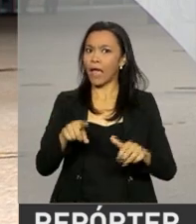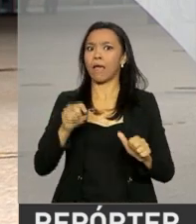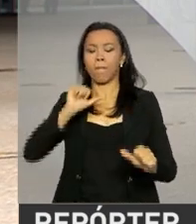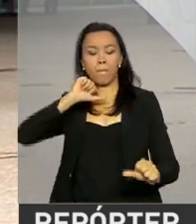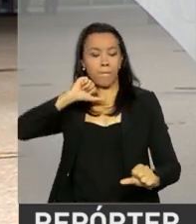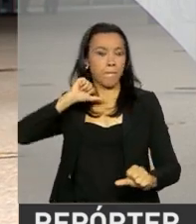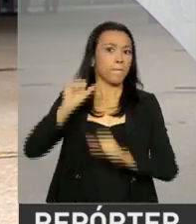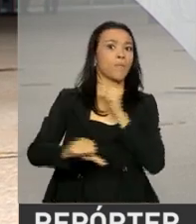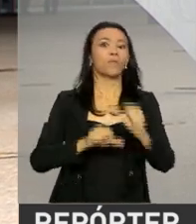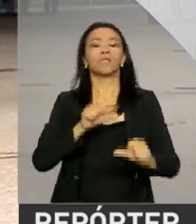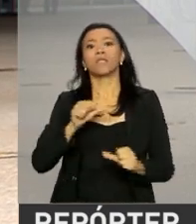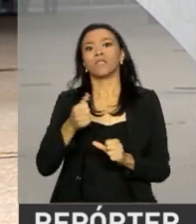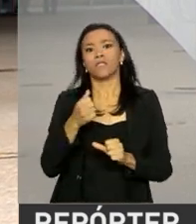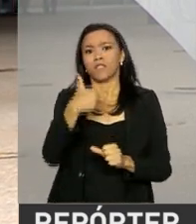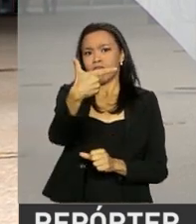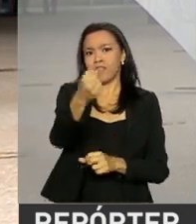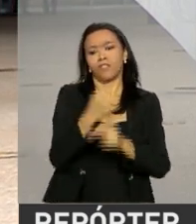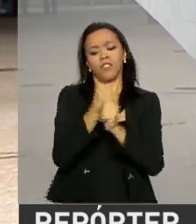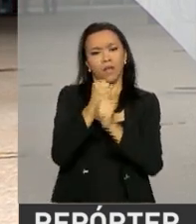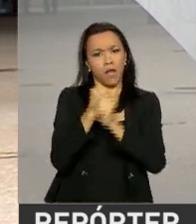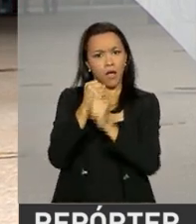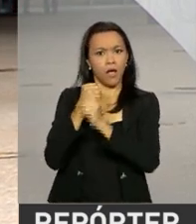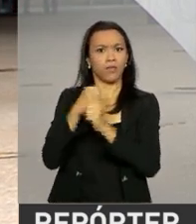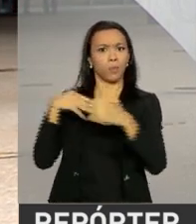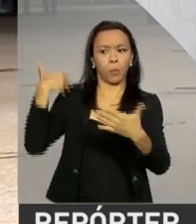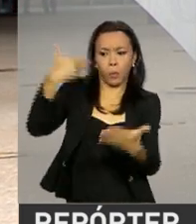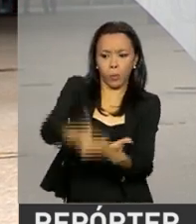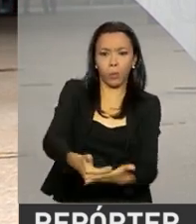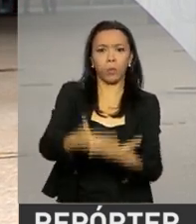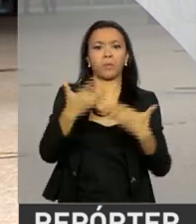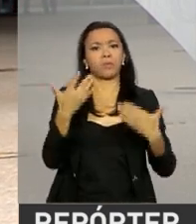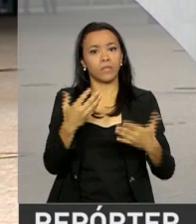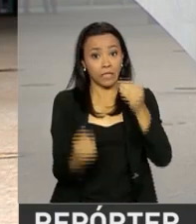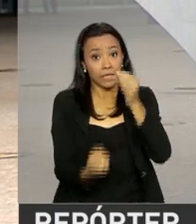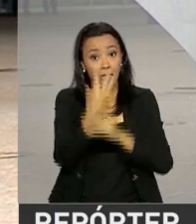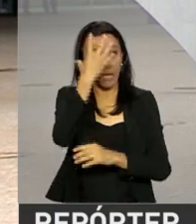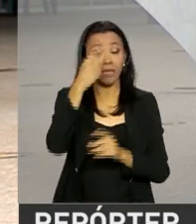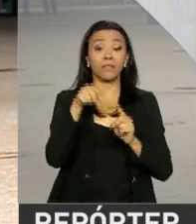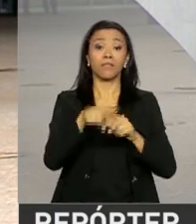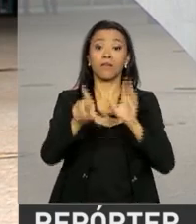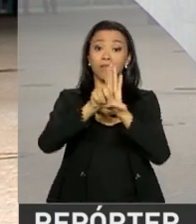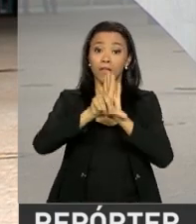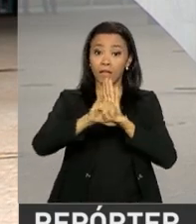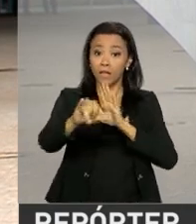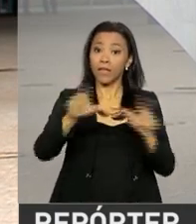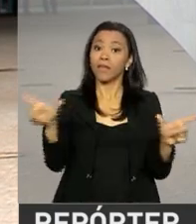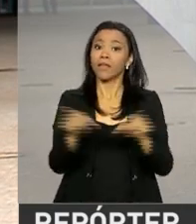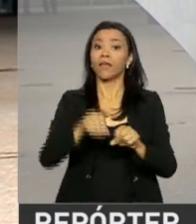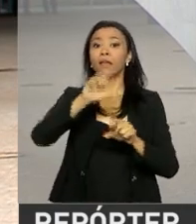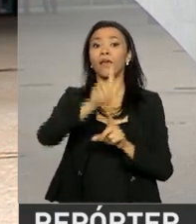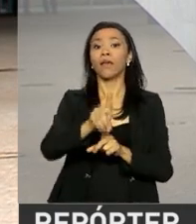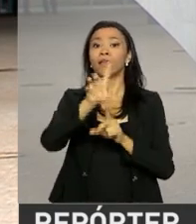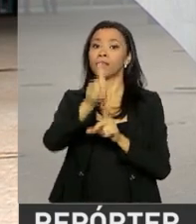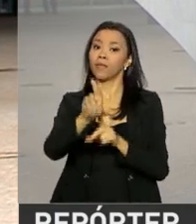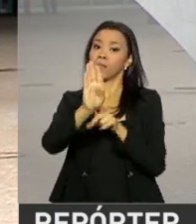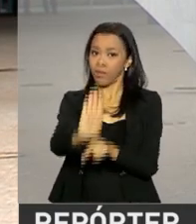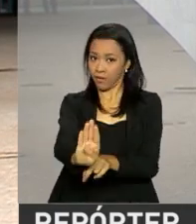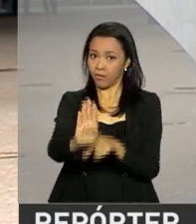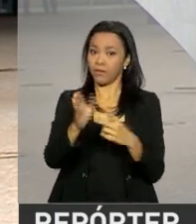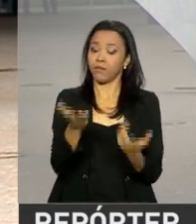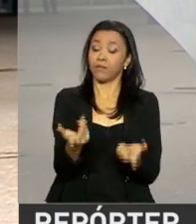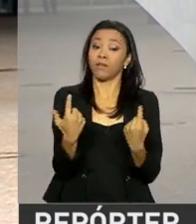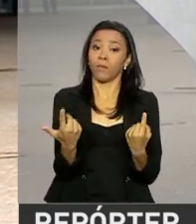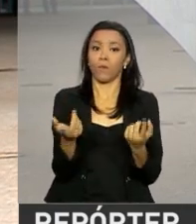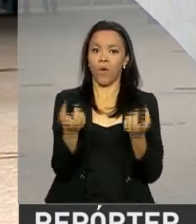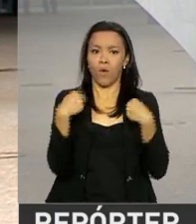educação brasileira nos últimos 20 anos desde a criação da lei de diretrizes e bases da educação brasileira